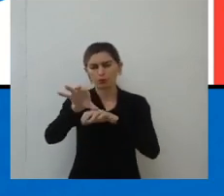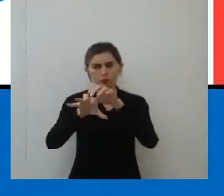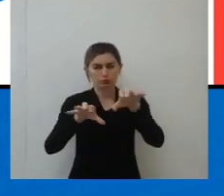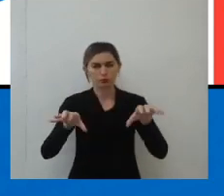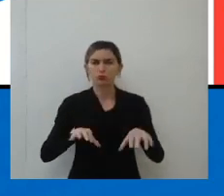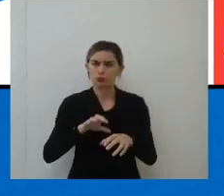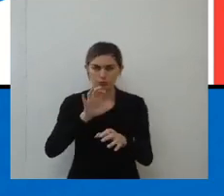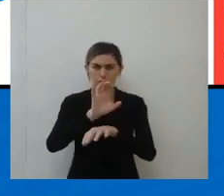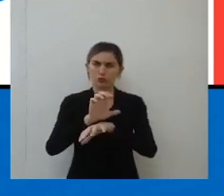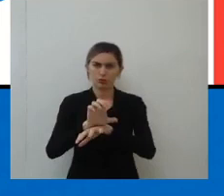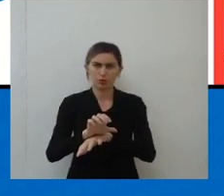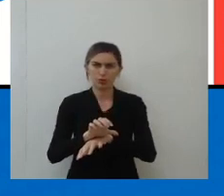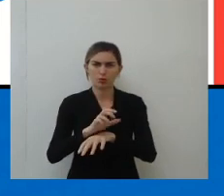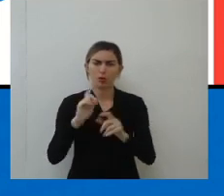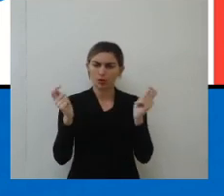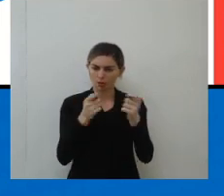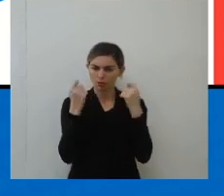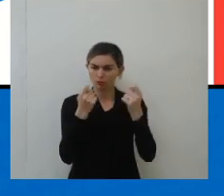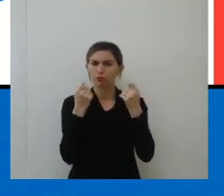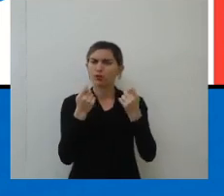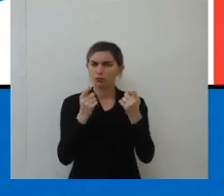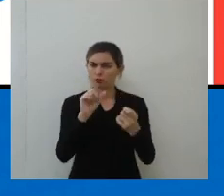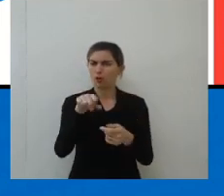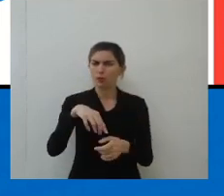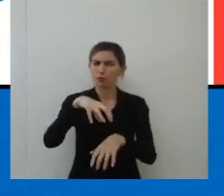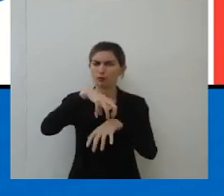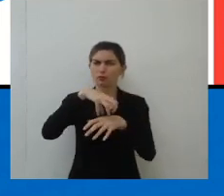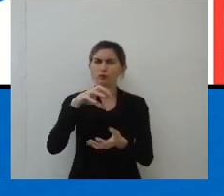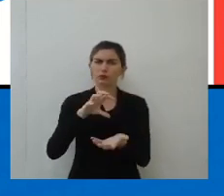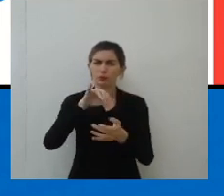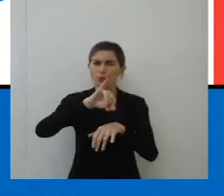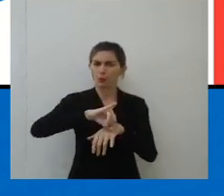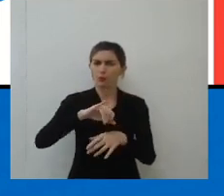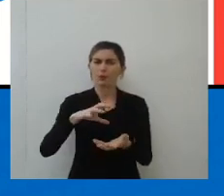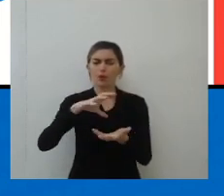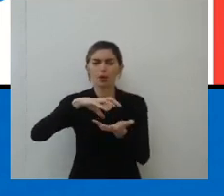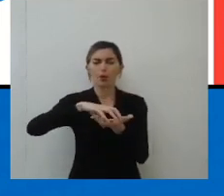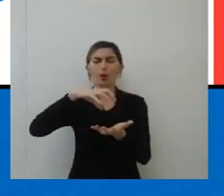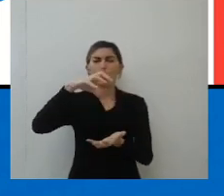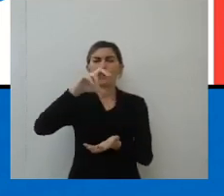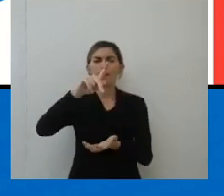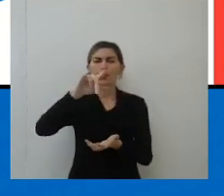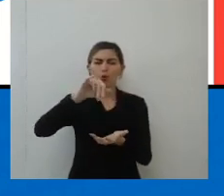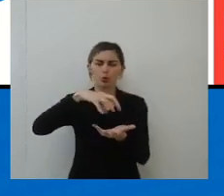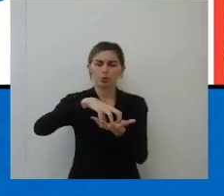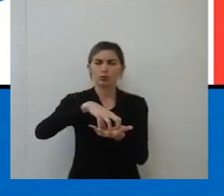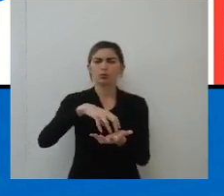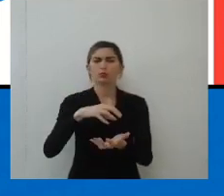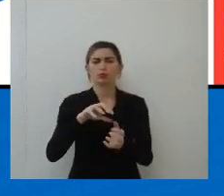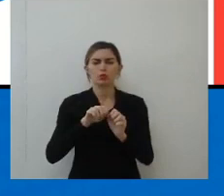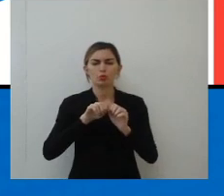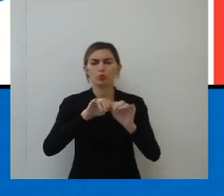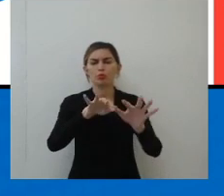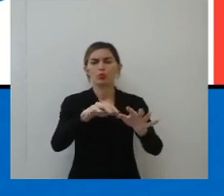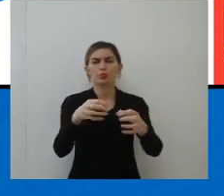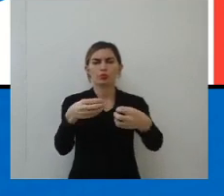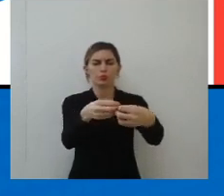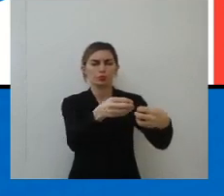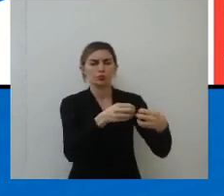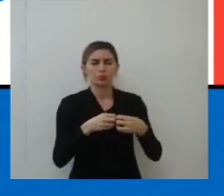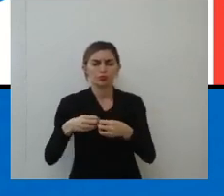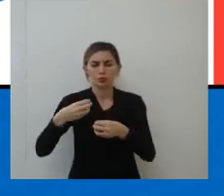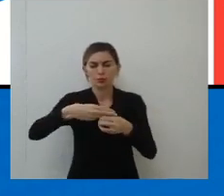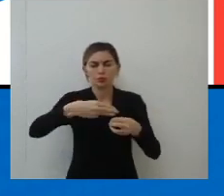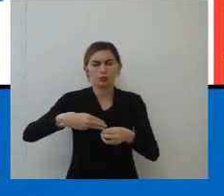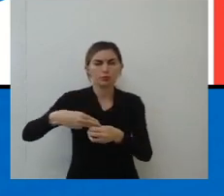longo do estado. Caruaru é um polo que se irradia nos municípios circunvizinhos.